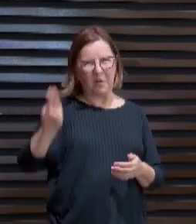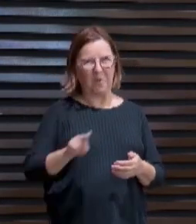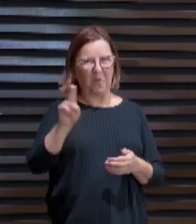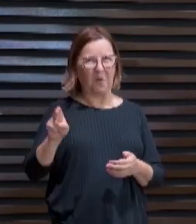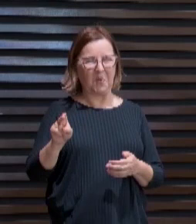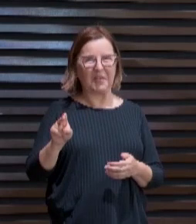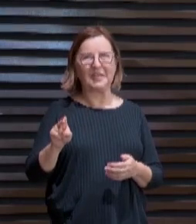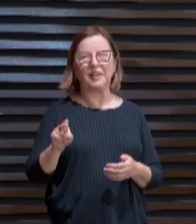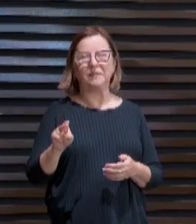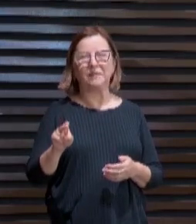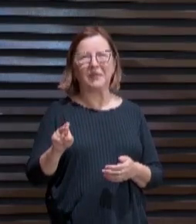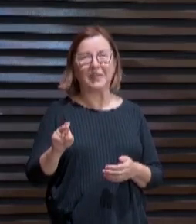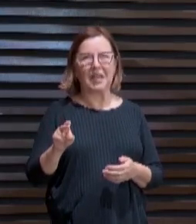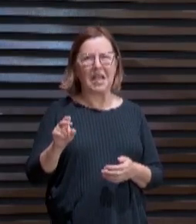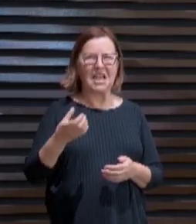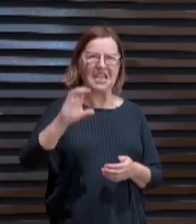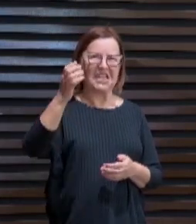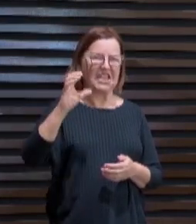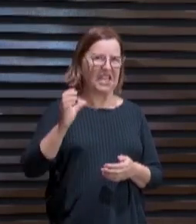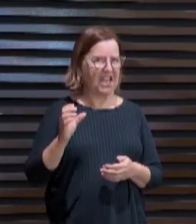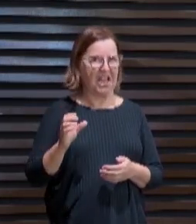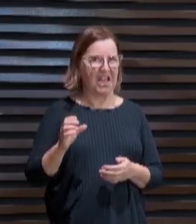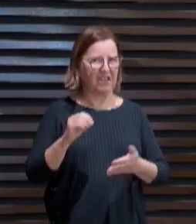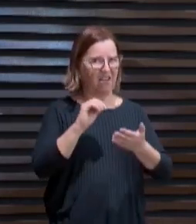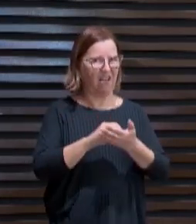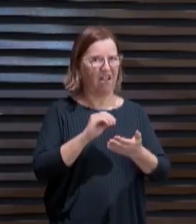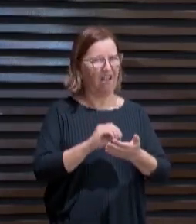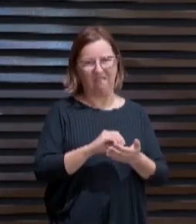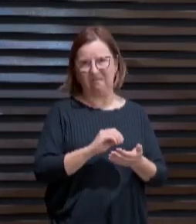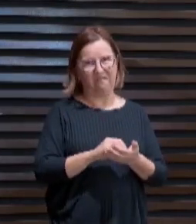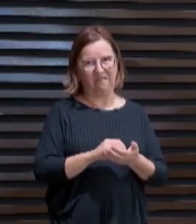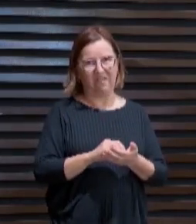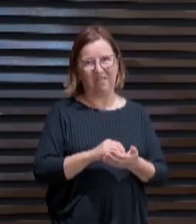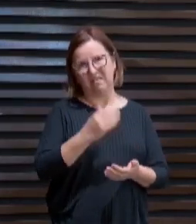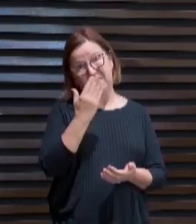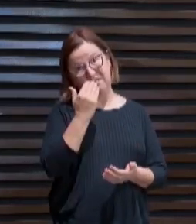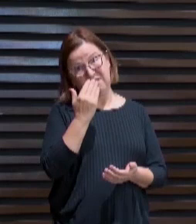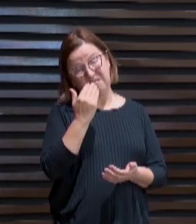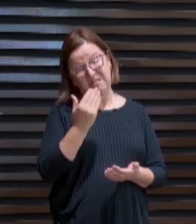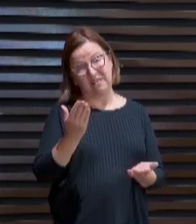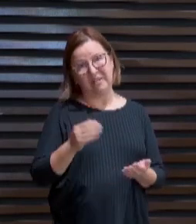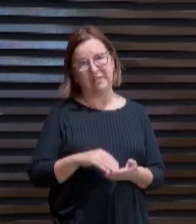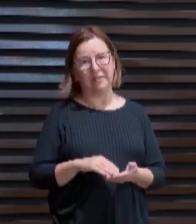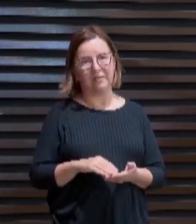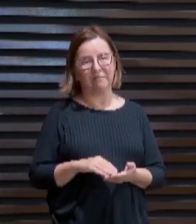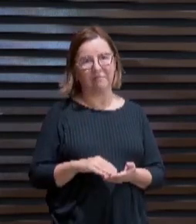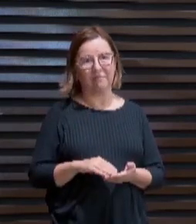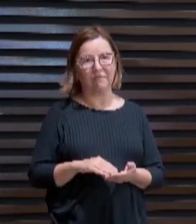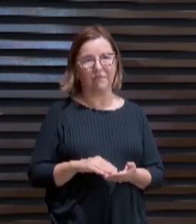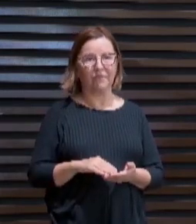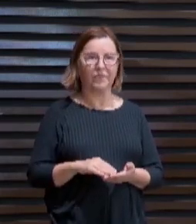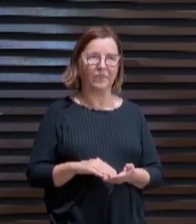ele vai se utilizar da escassez no mundo moderno. E o quadro vai se formando de